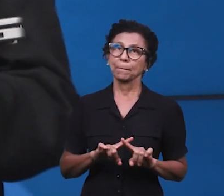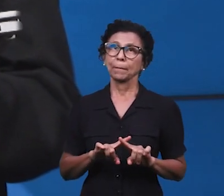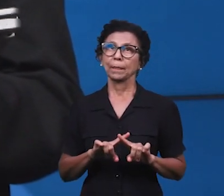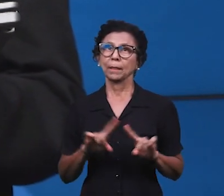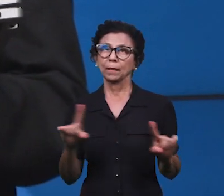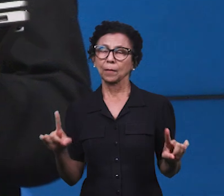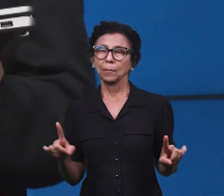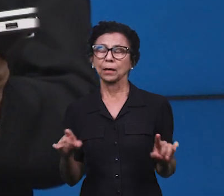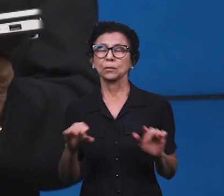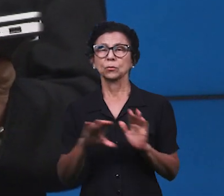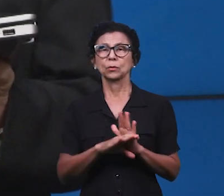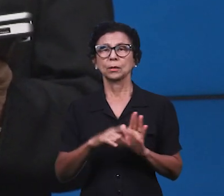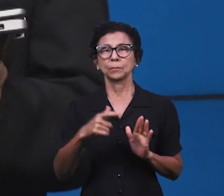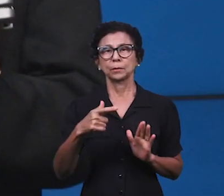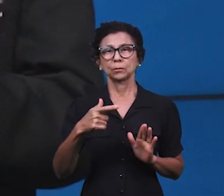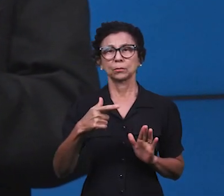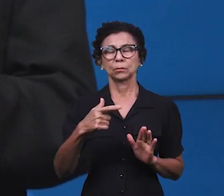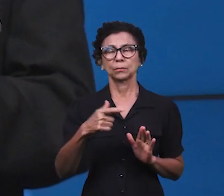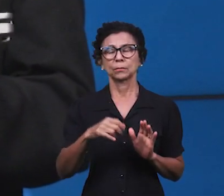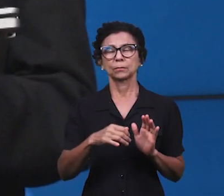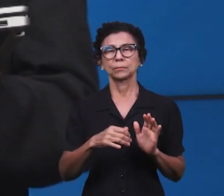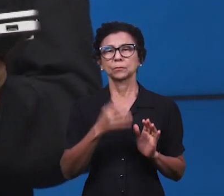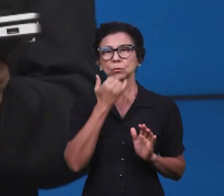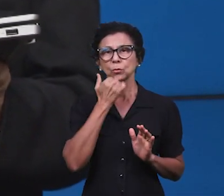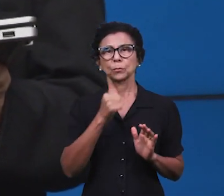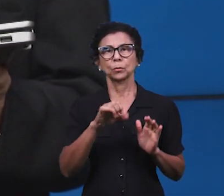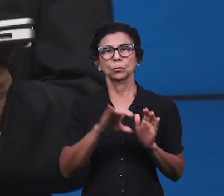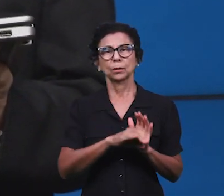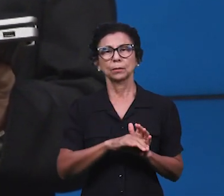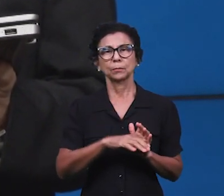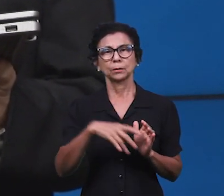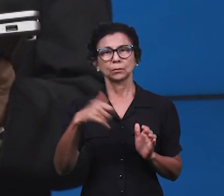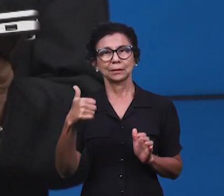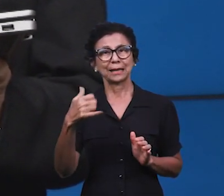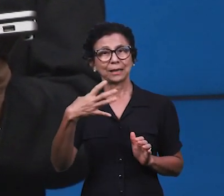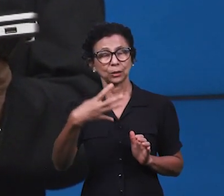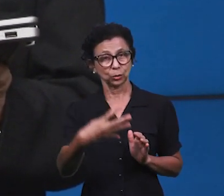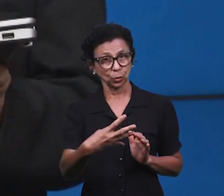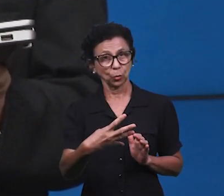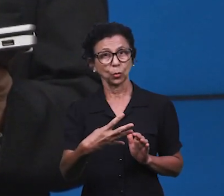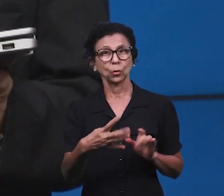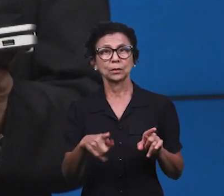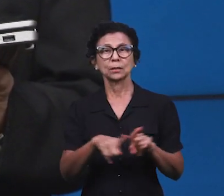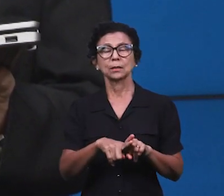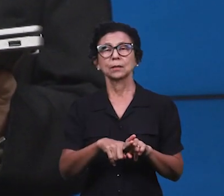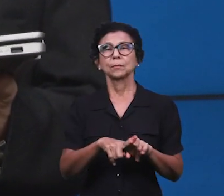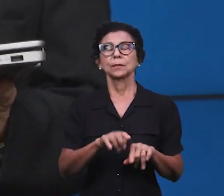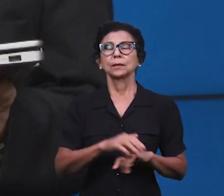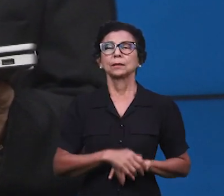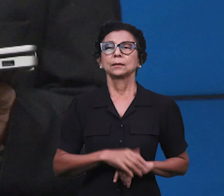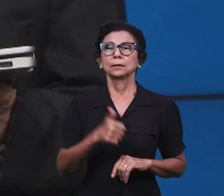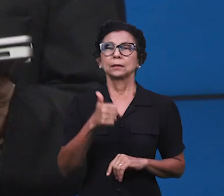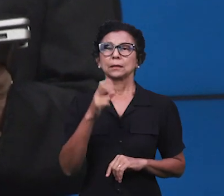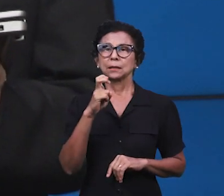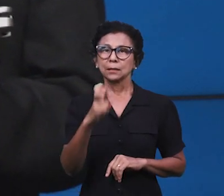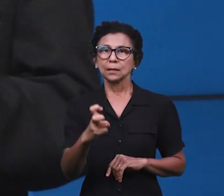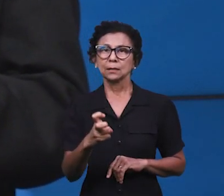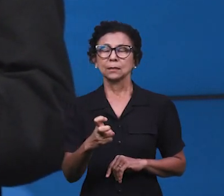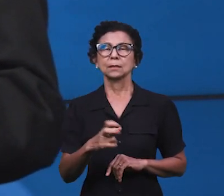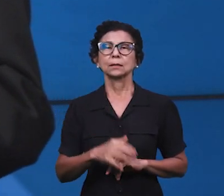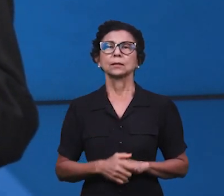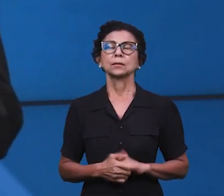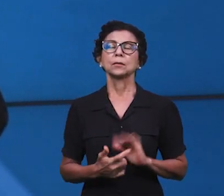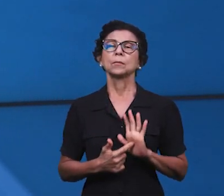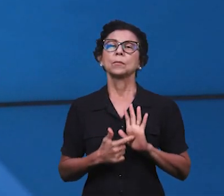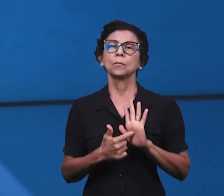14, o capítulo 14 e 15, o verso 14 e 15 do capítulo 2, mostra